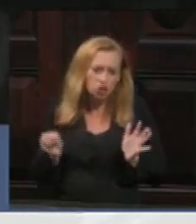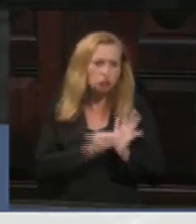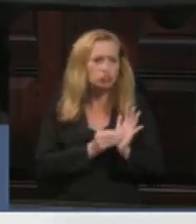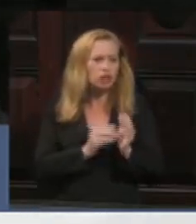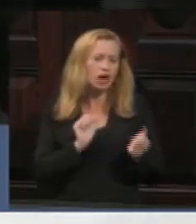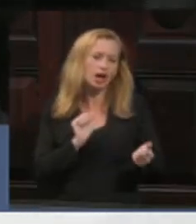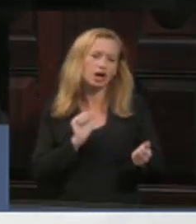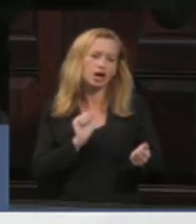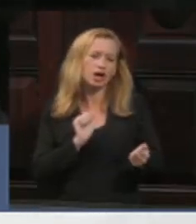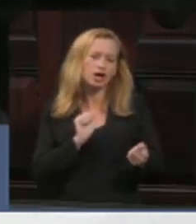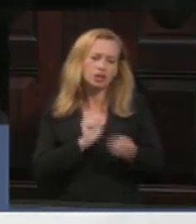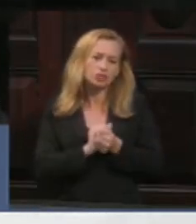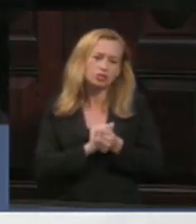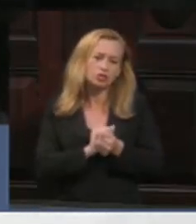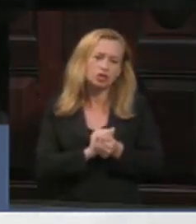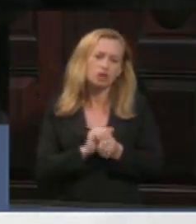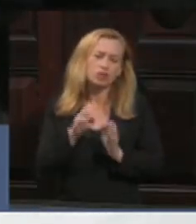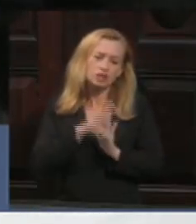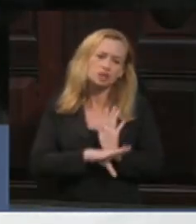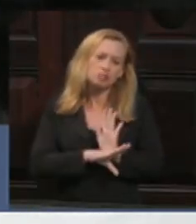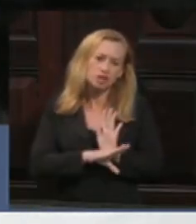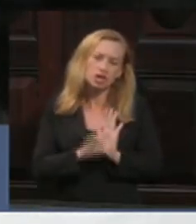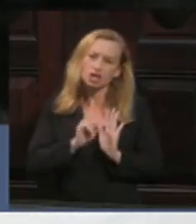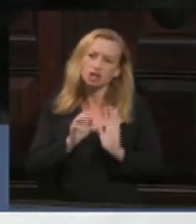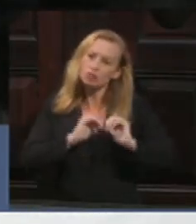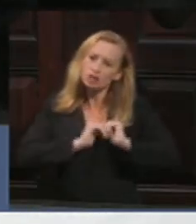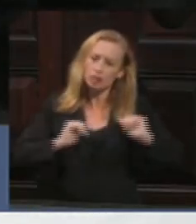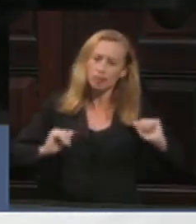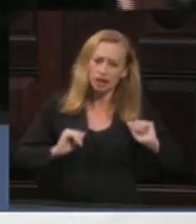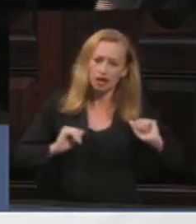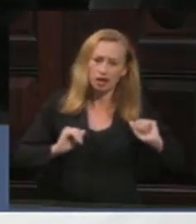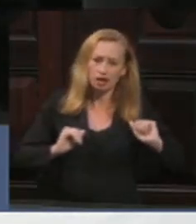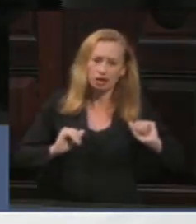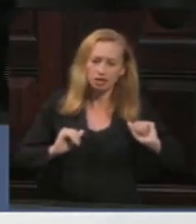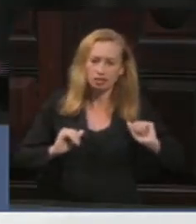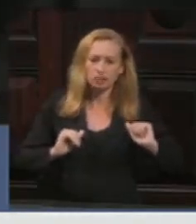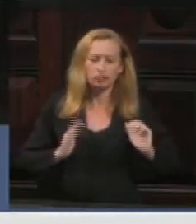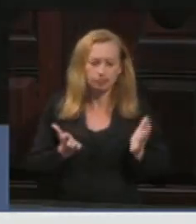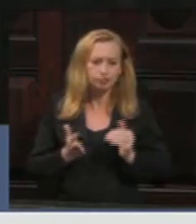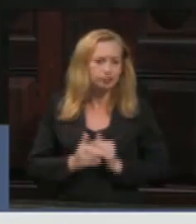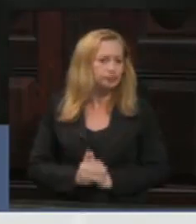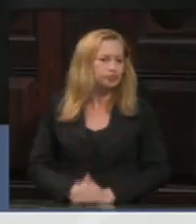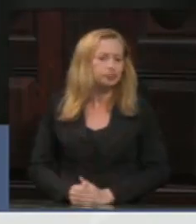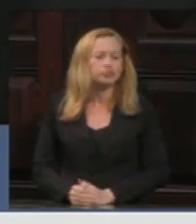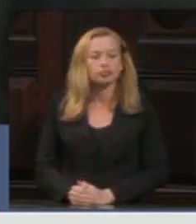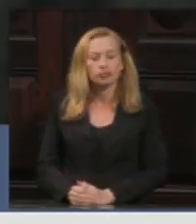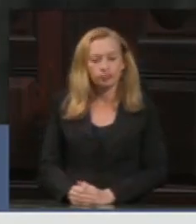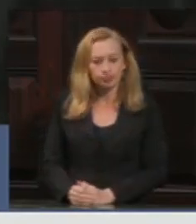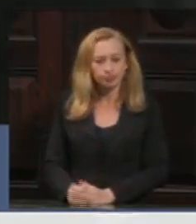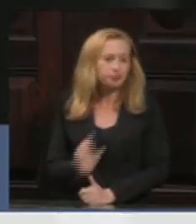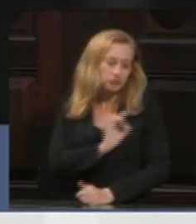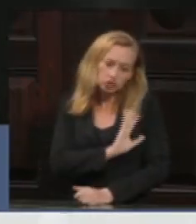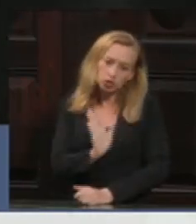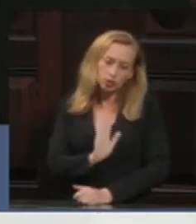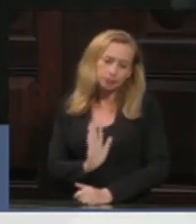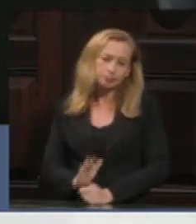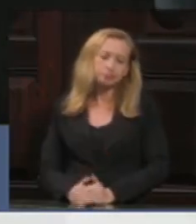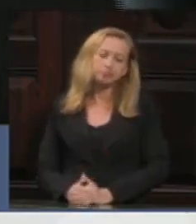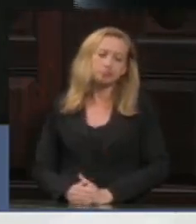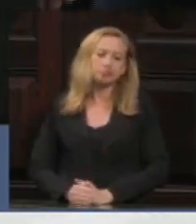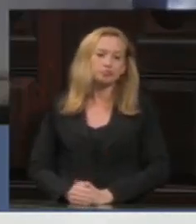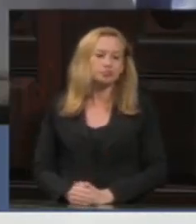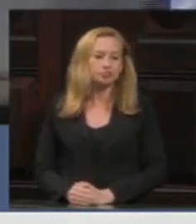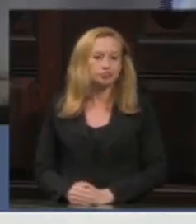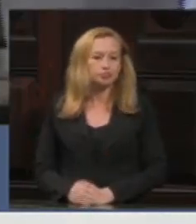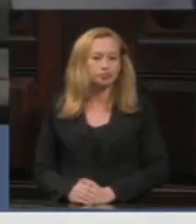emendas e não... que não tinham mencionado que a deputada Marta já tinha emendado o projeto. É só isso para verificar.